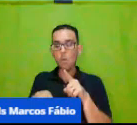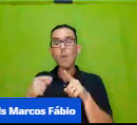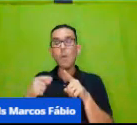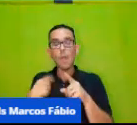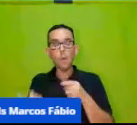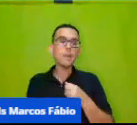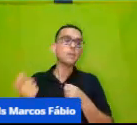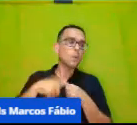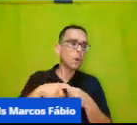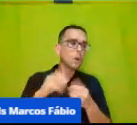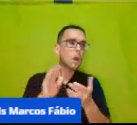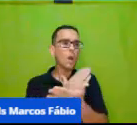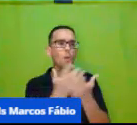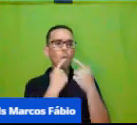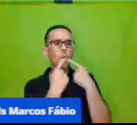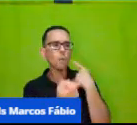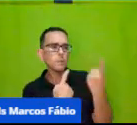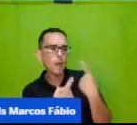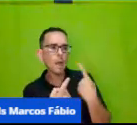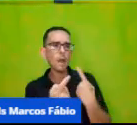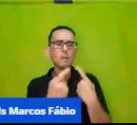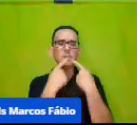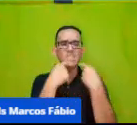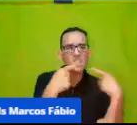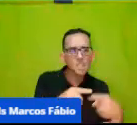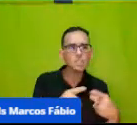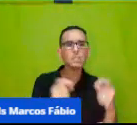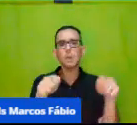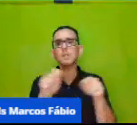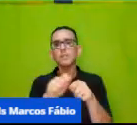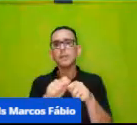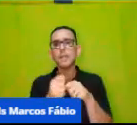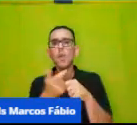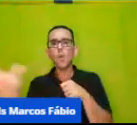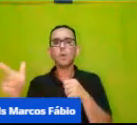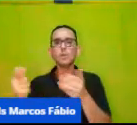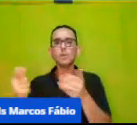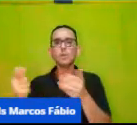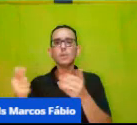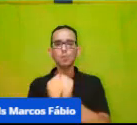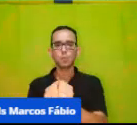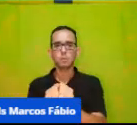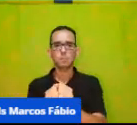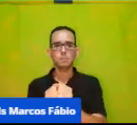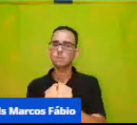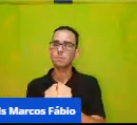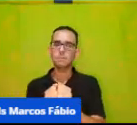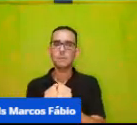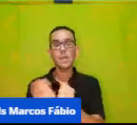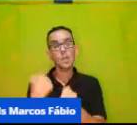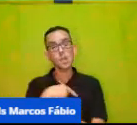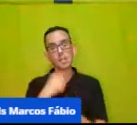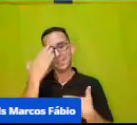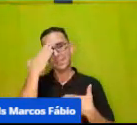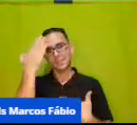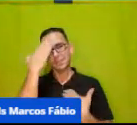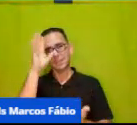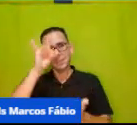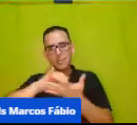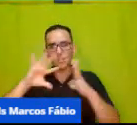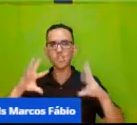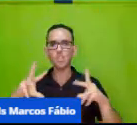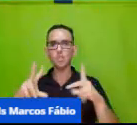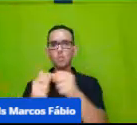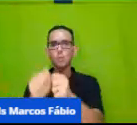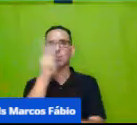algum comentário, com críticas, no sentido de produzir junto, de construir junto. Então, nós agradecemos fortemente mesmo a todos os professores que